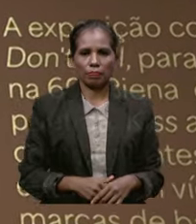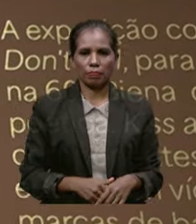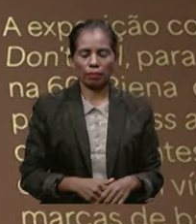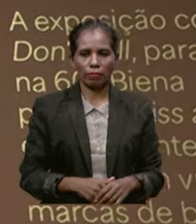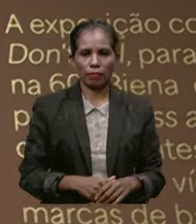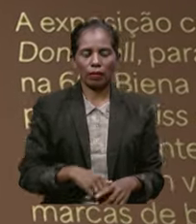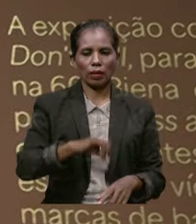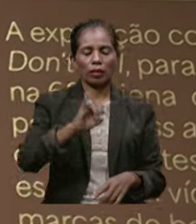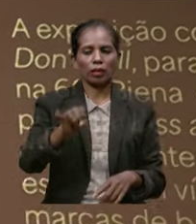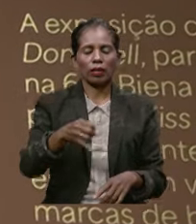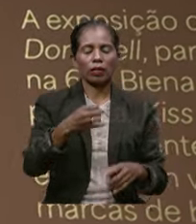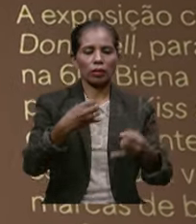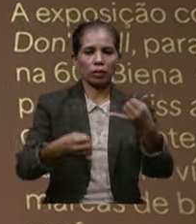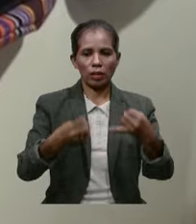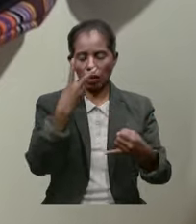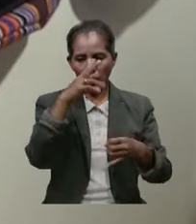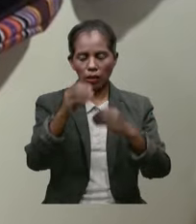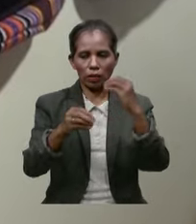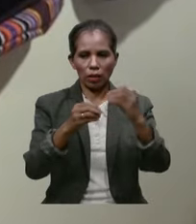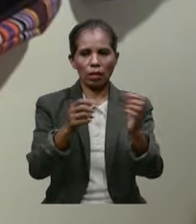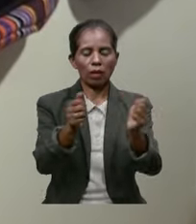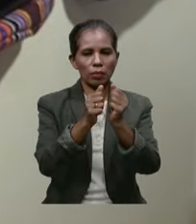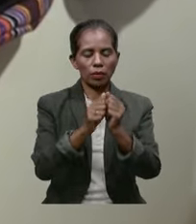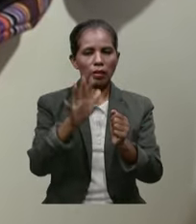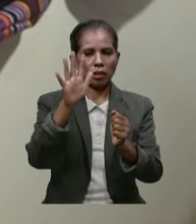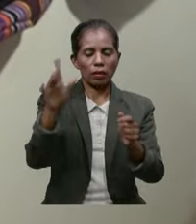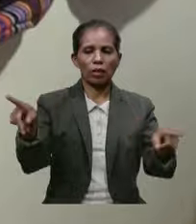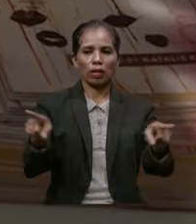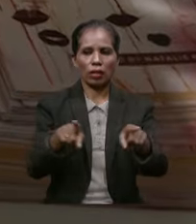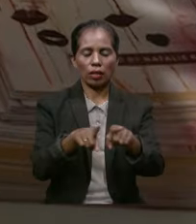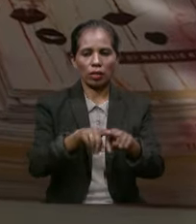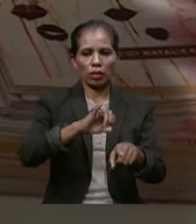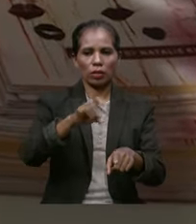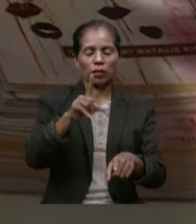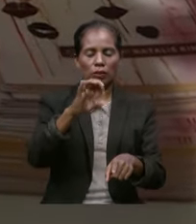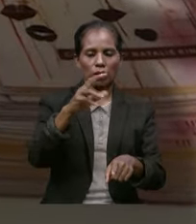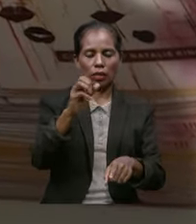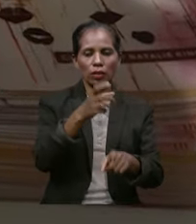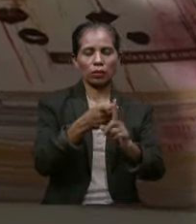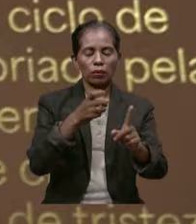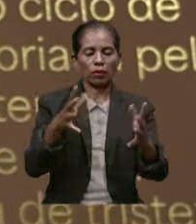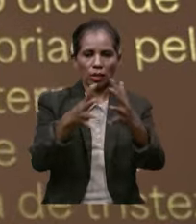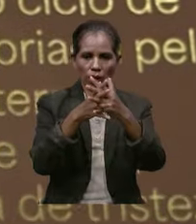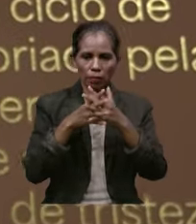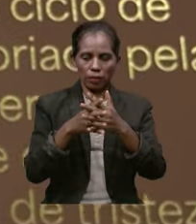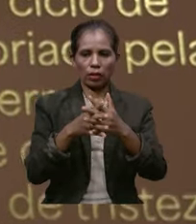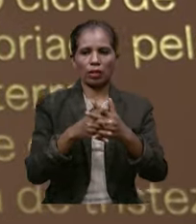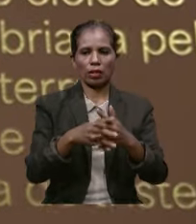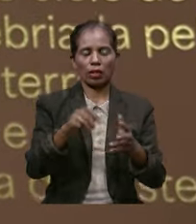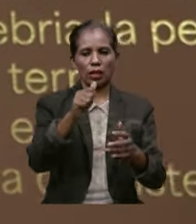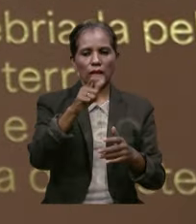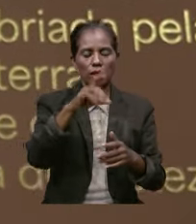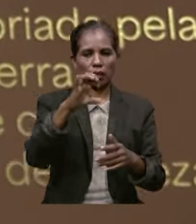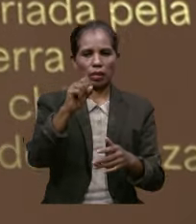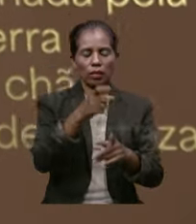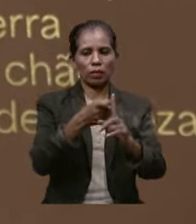Zuri ba Exposição Internacional Arte Contemporânea Hamutukna em Lima, Macanesa, Julian Brian Wilson, os Estados Unidos da América, Alia Saustika,